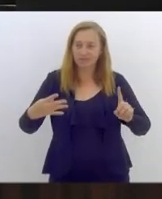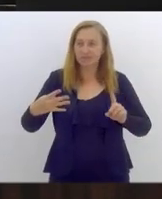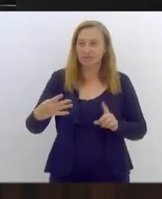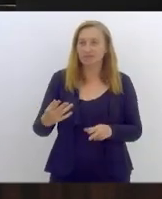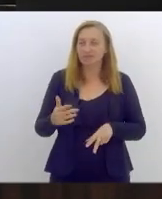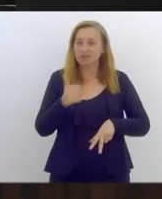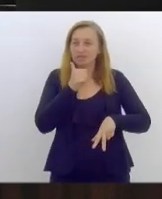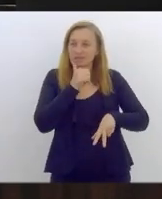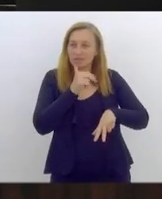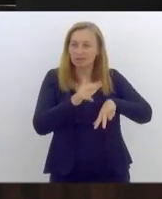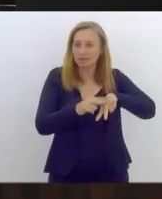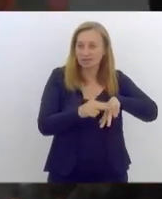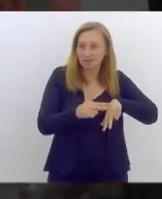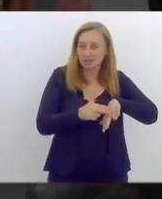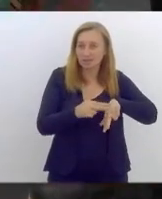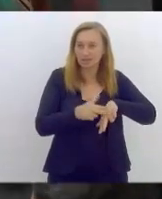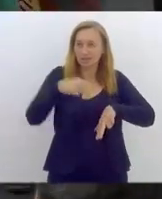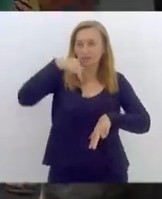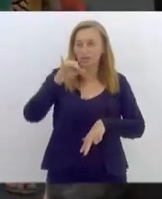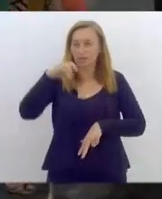Marielle, Mônica Benício.